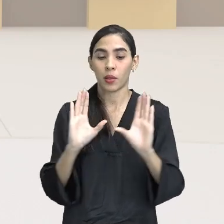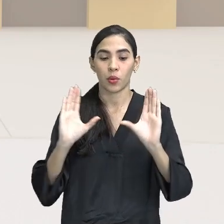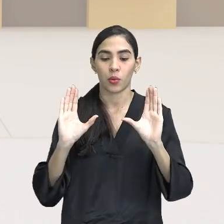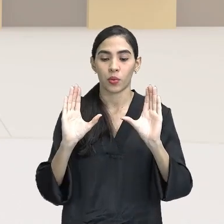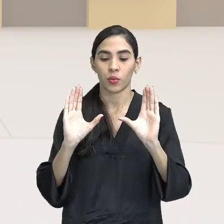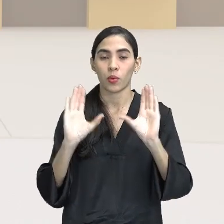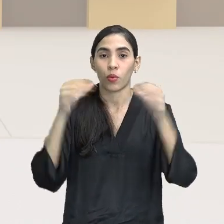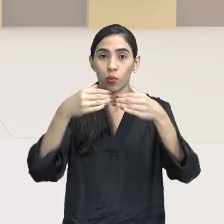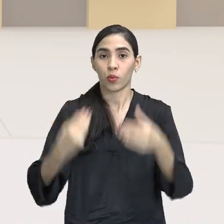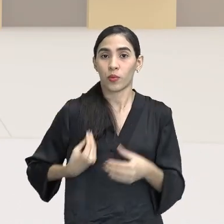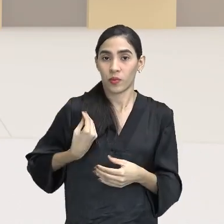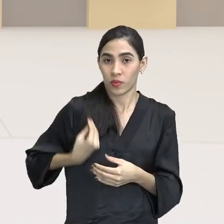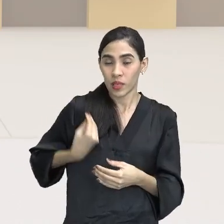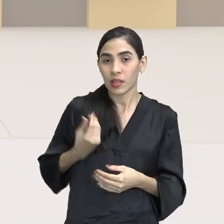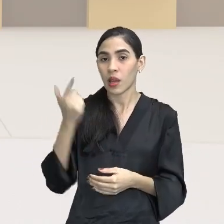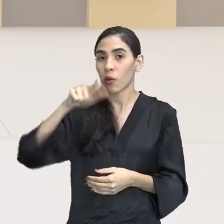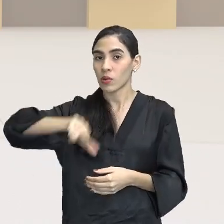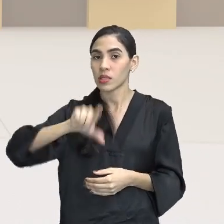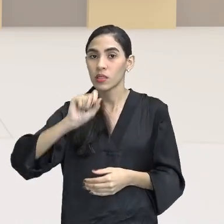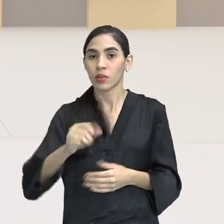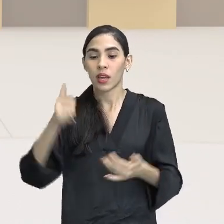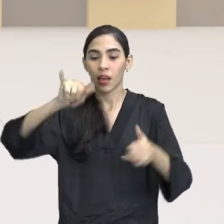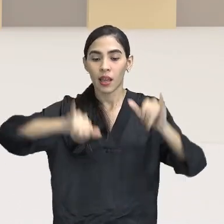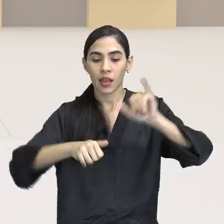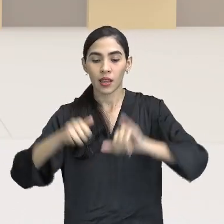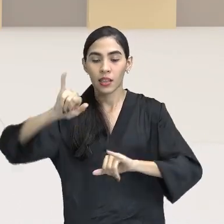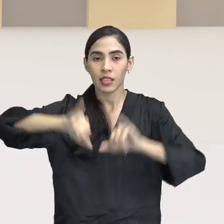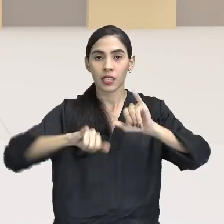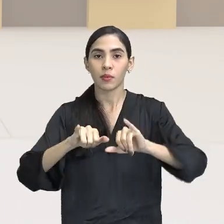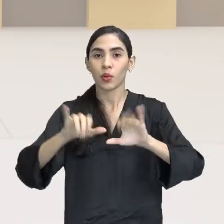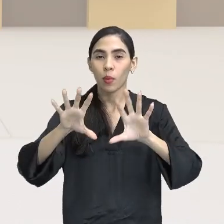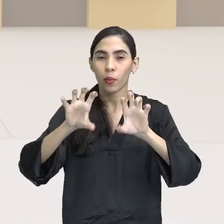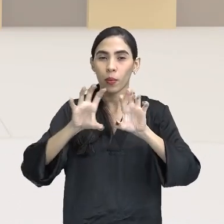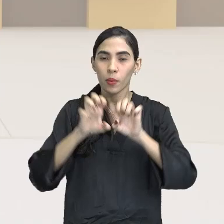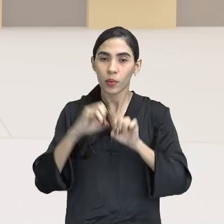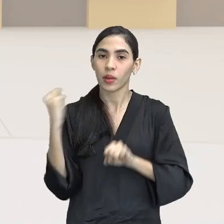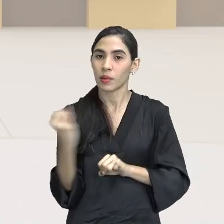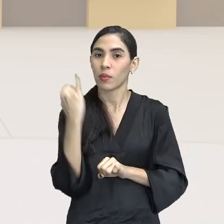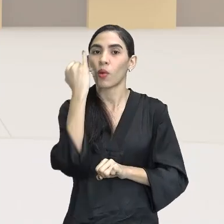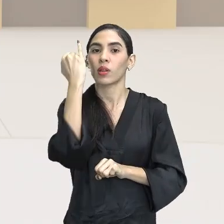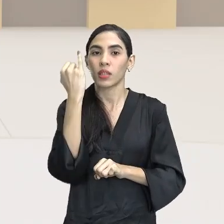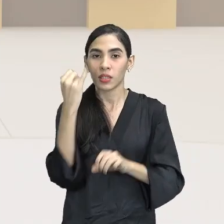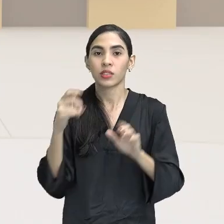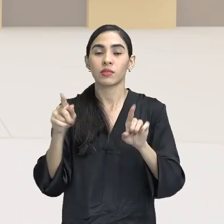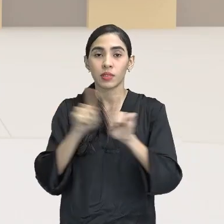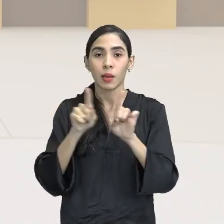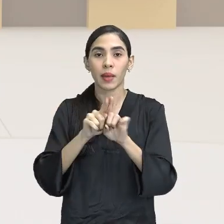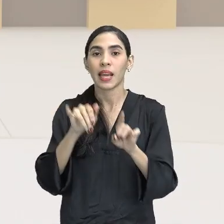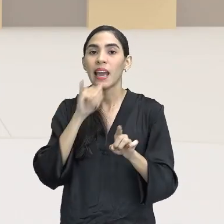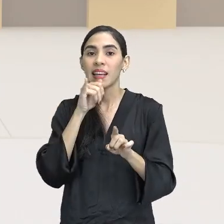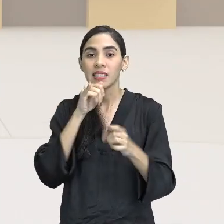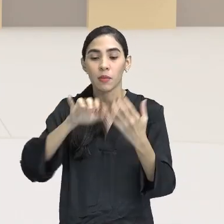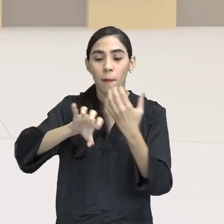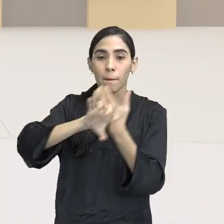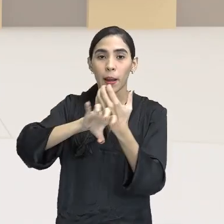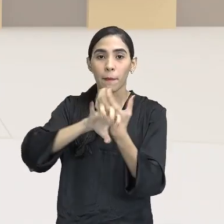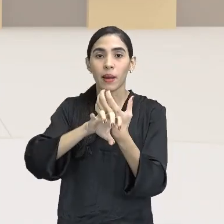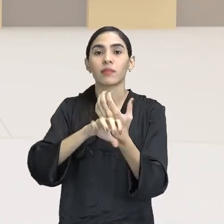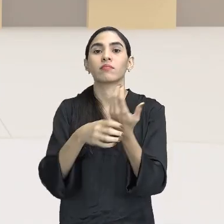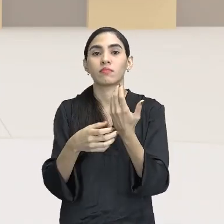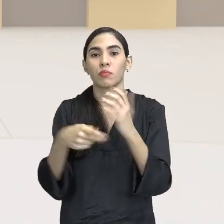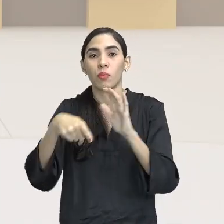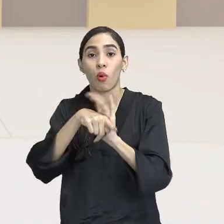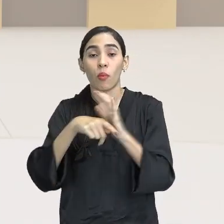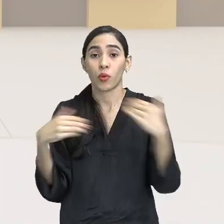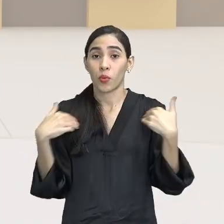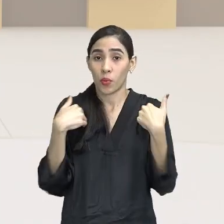eles vão garantir elementos químicos ali que vão ser importantes até mesmo para a composição dos ossos, né, dos animais, por exemplo. Então,